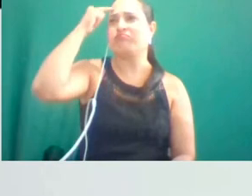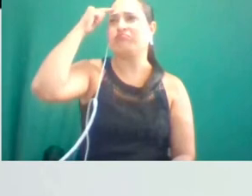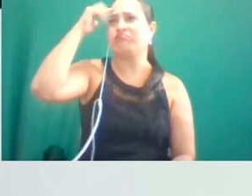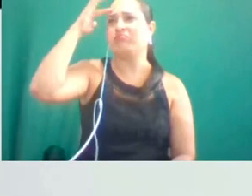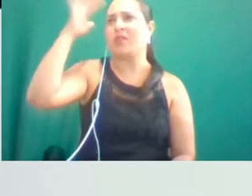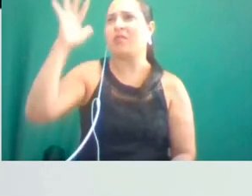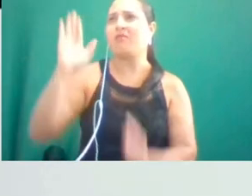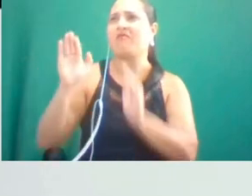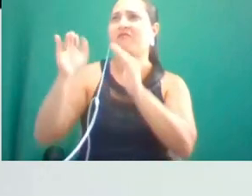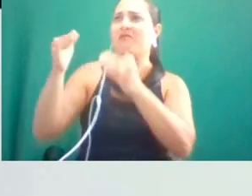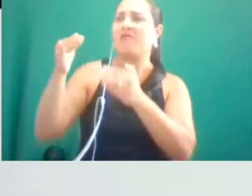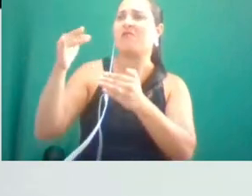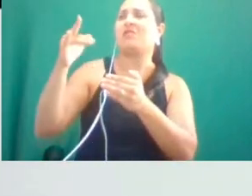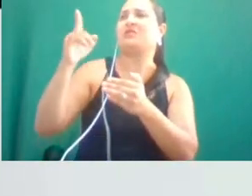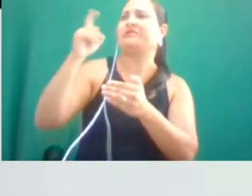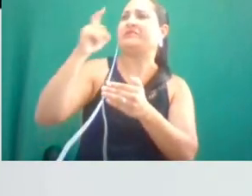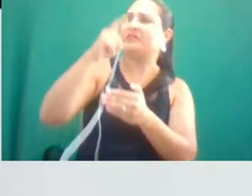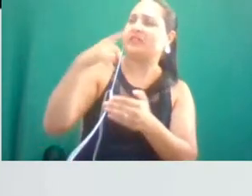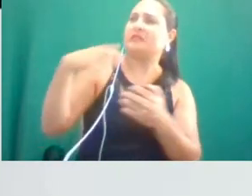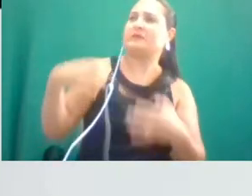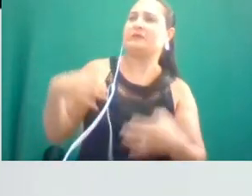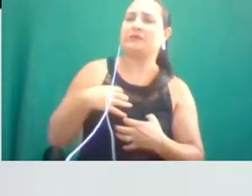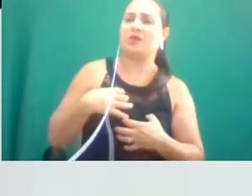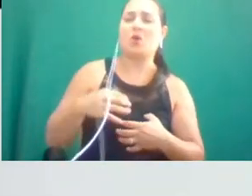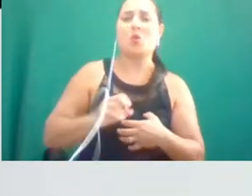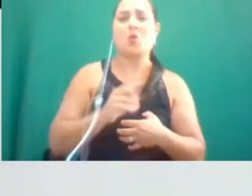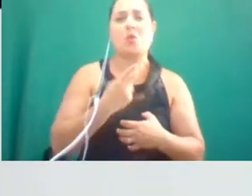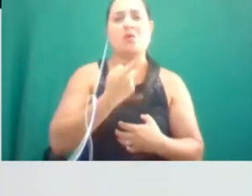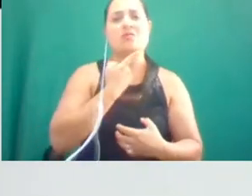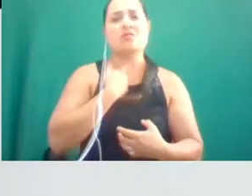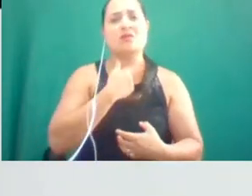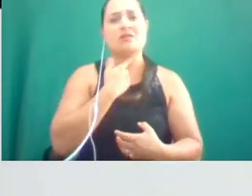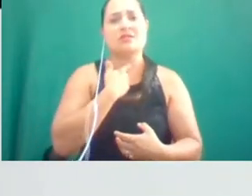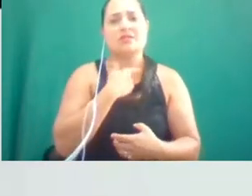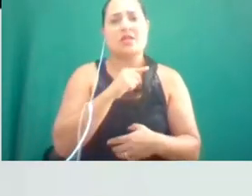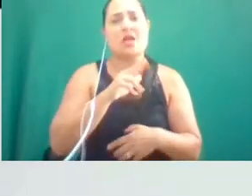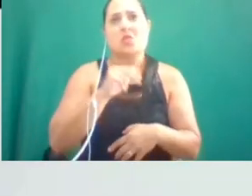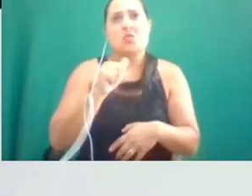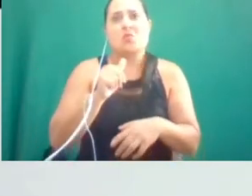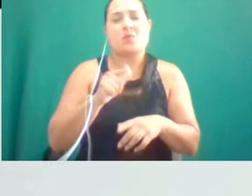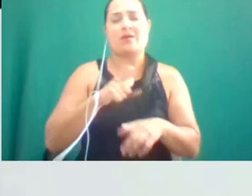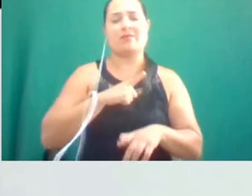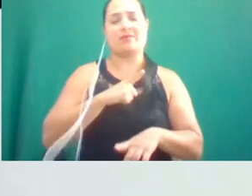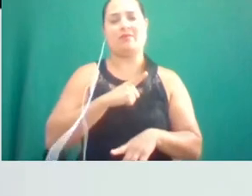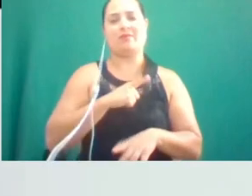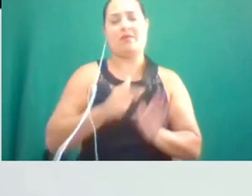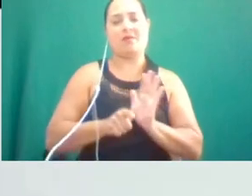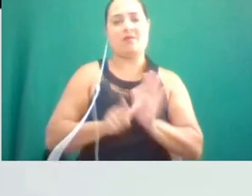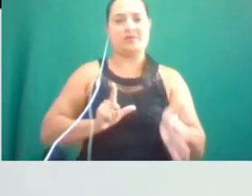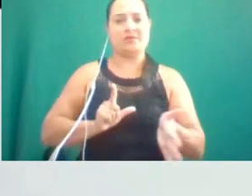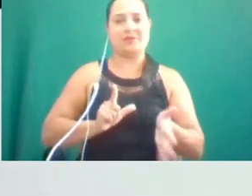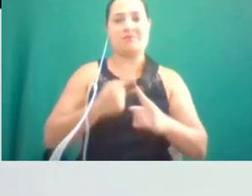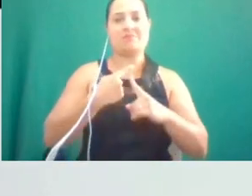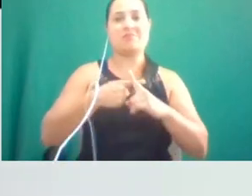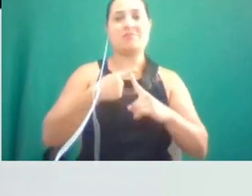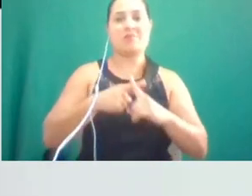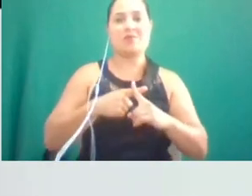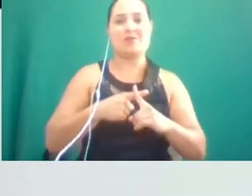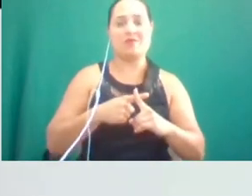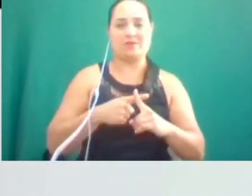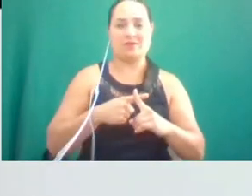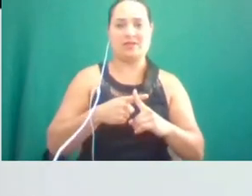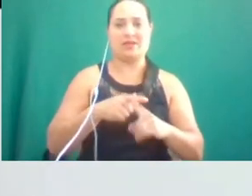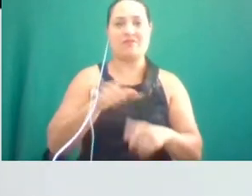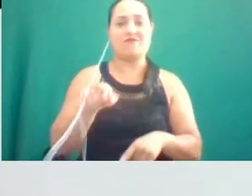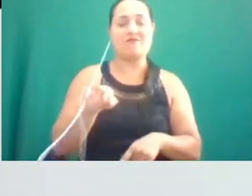na UFRPE durante a graduação, vocês também se esqueceriam daquelas pessoas que estiveram ao lado de